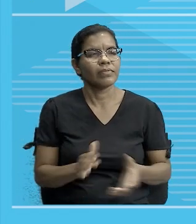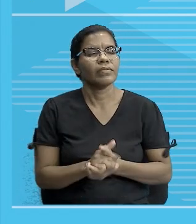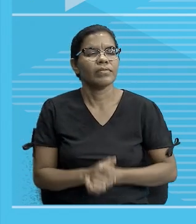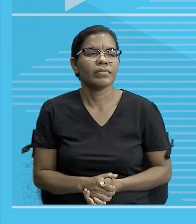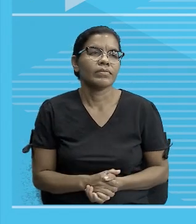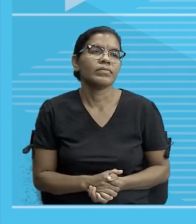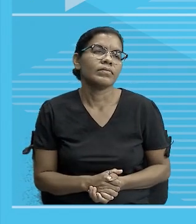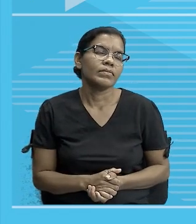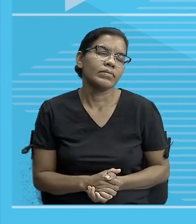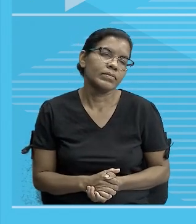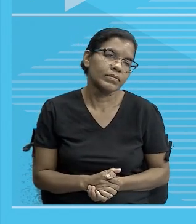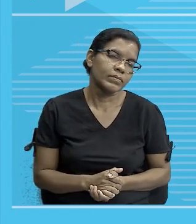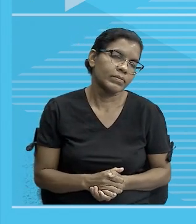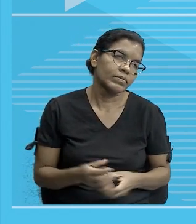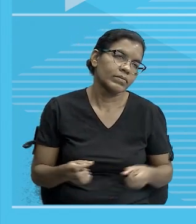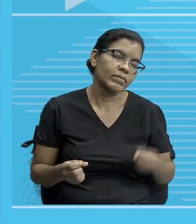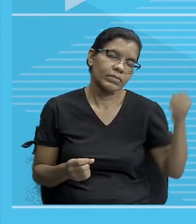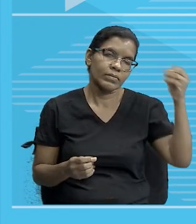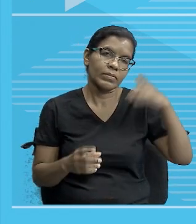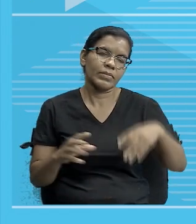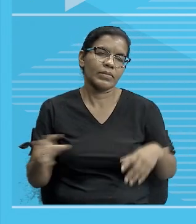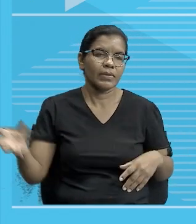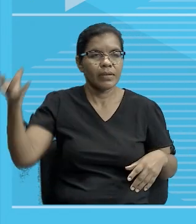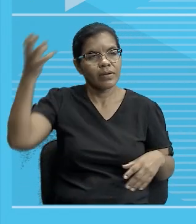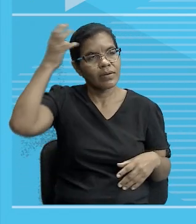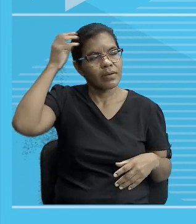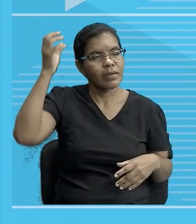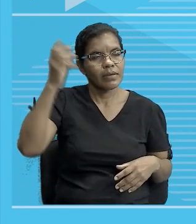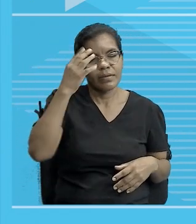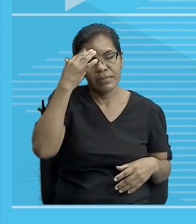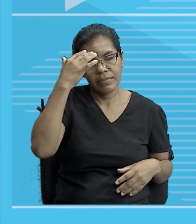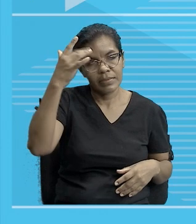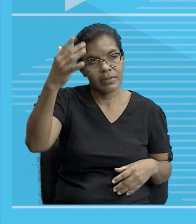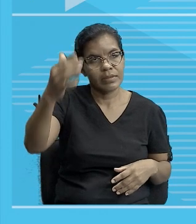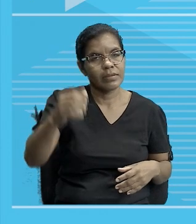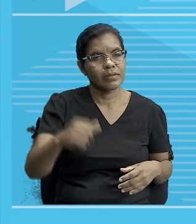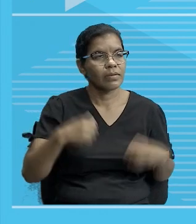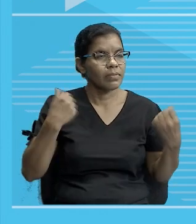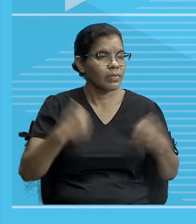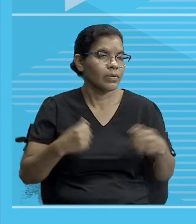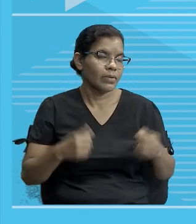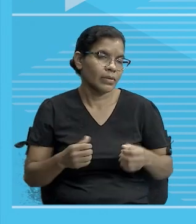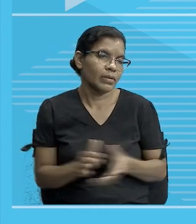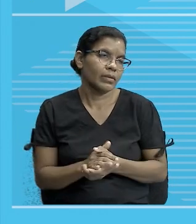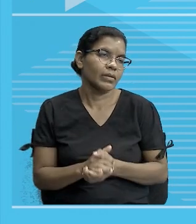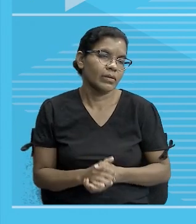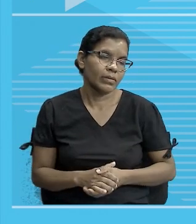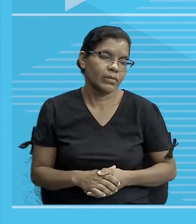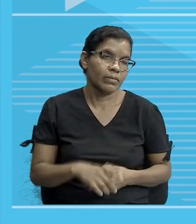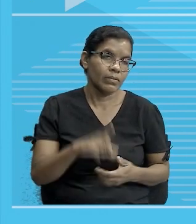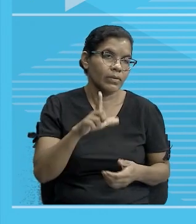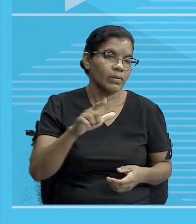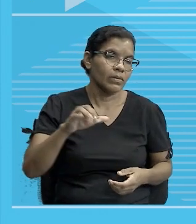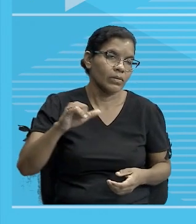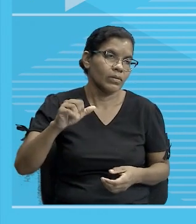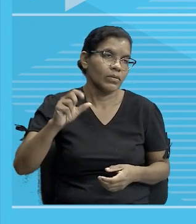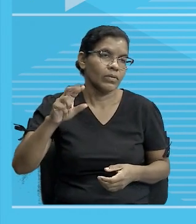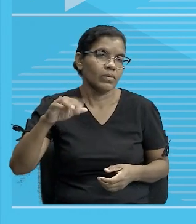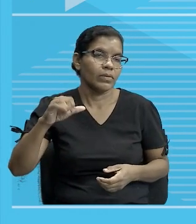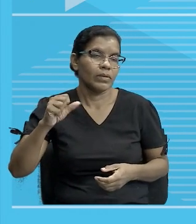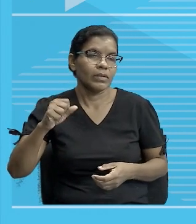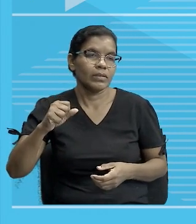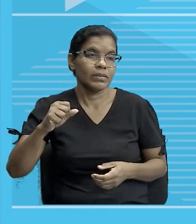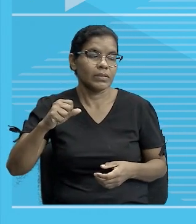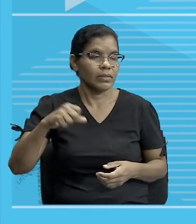meu parente. É claro que nem o rei imaginava que isso fosse a suceder, o Luís XVI, nem a nobreza e nem